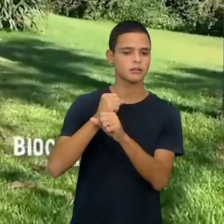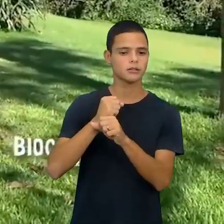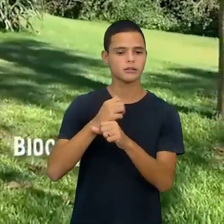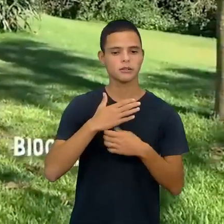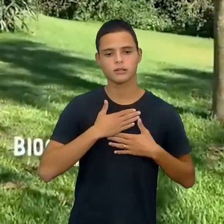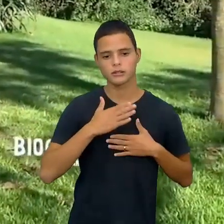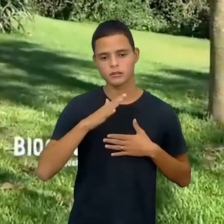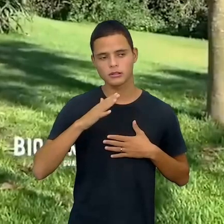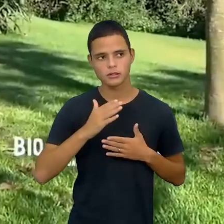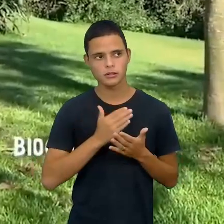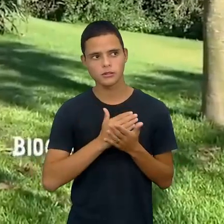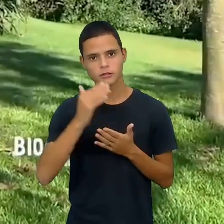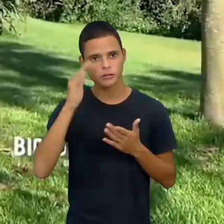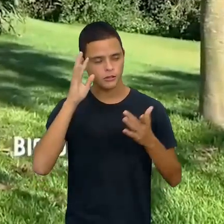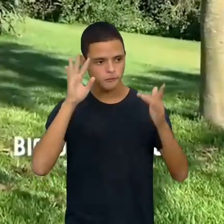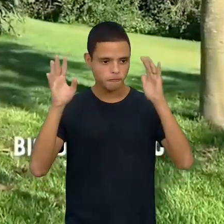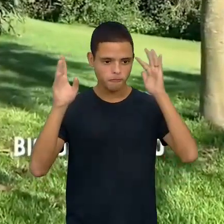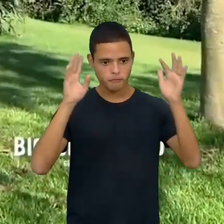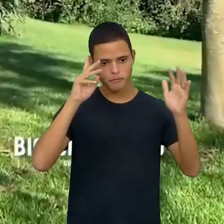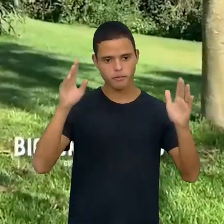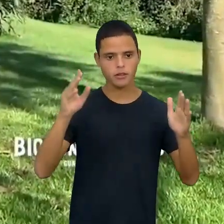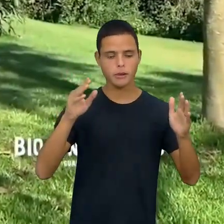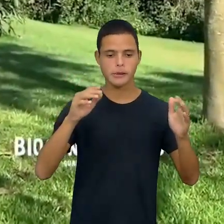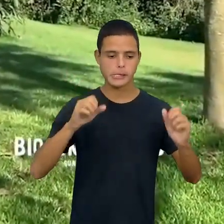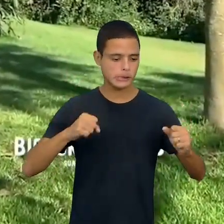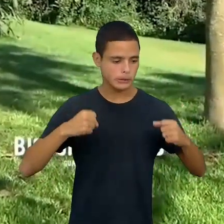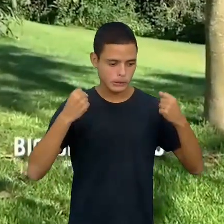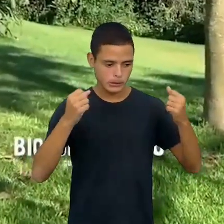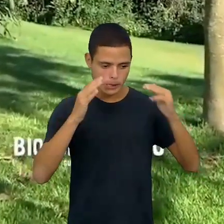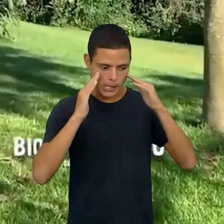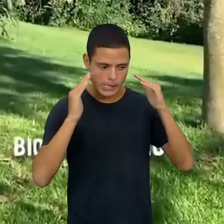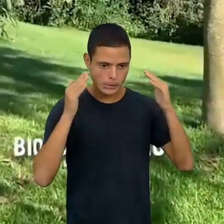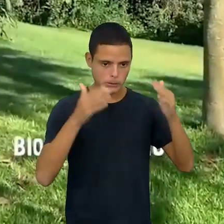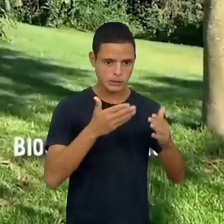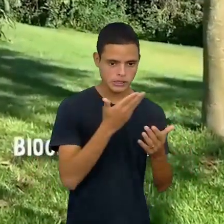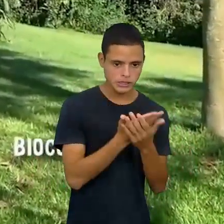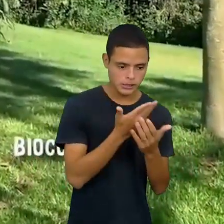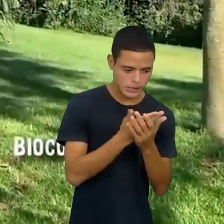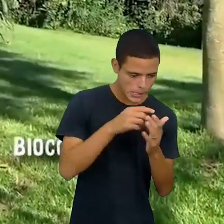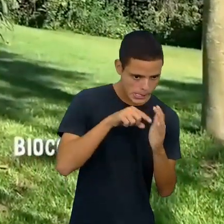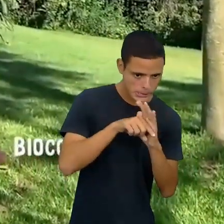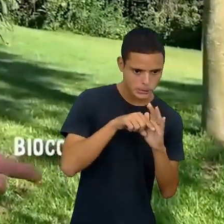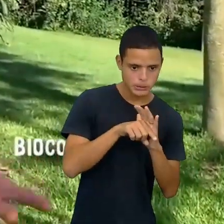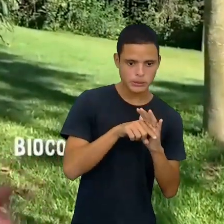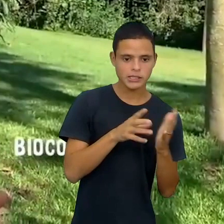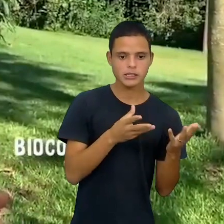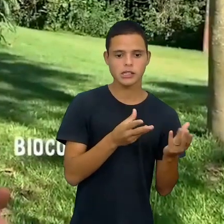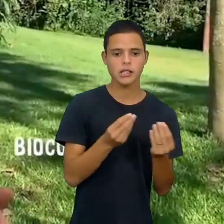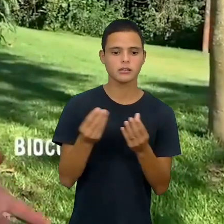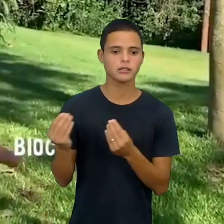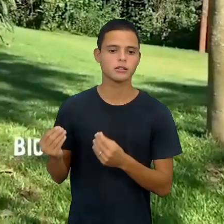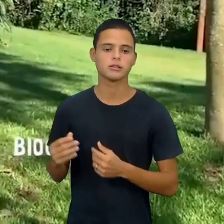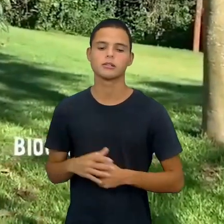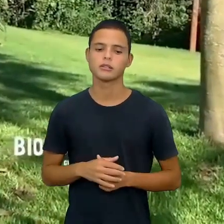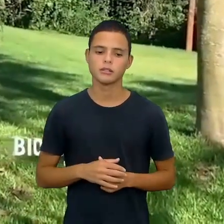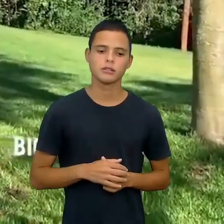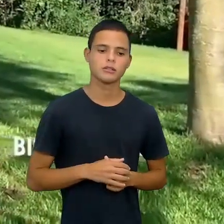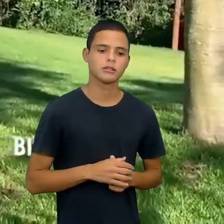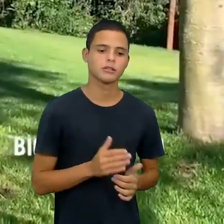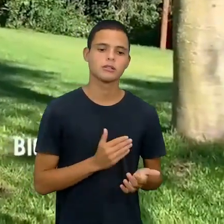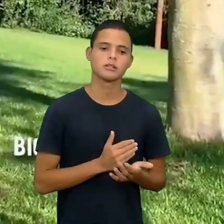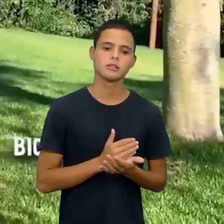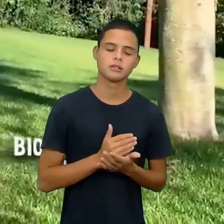universo à parte que se abriu e caímos de cabeça nessa história, estudando bastante. E esse processo iniciou-se então exatamente